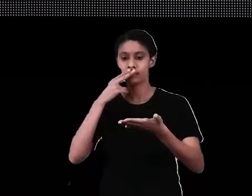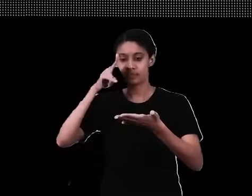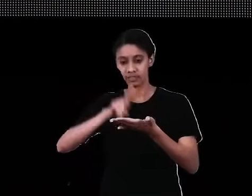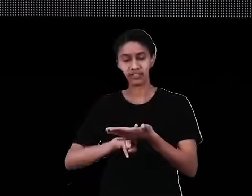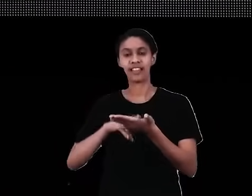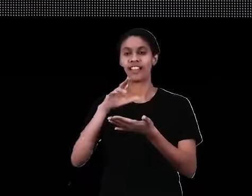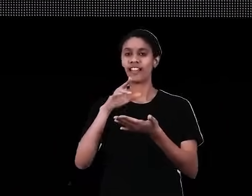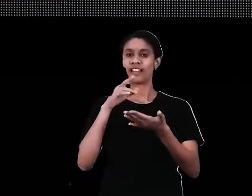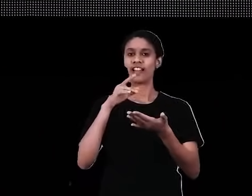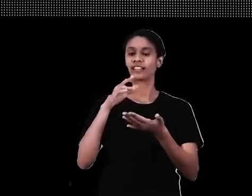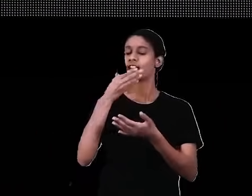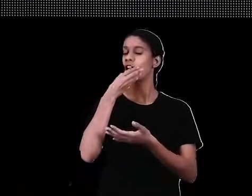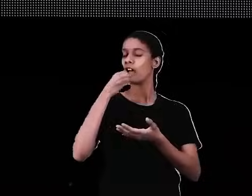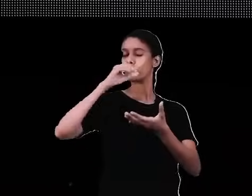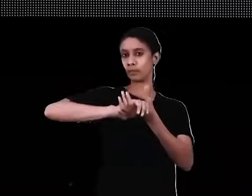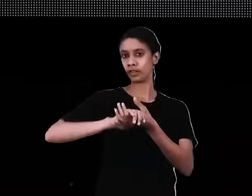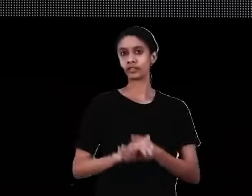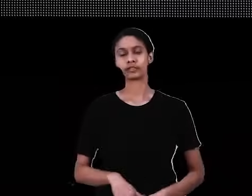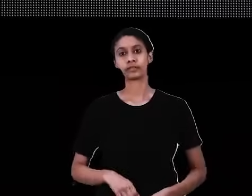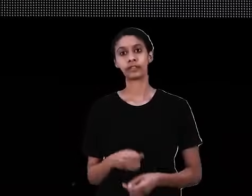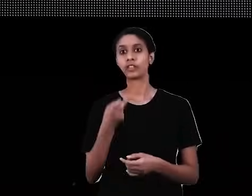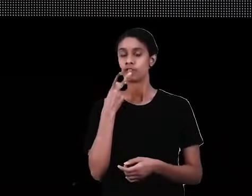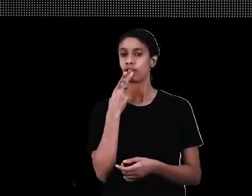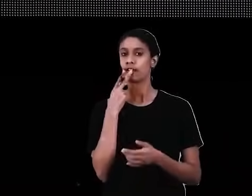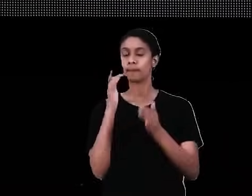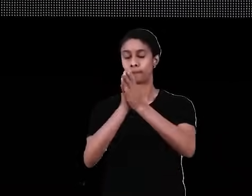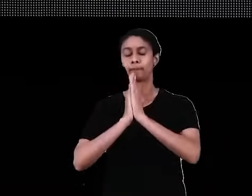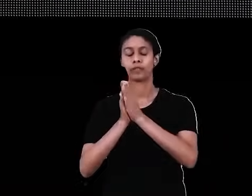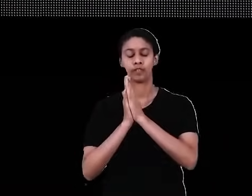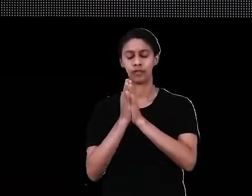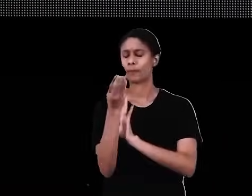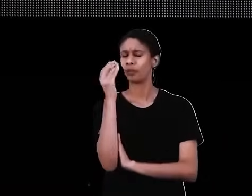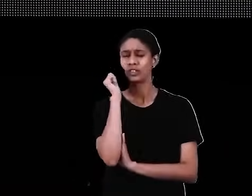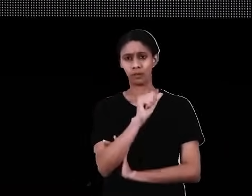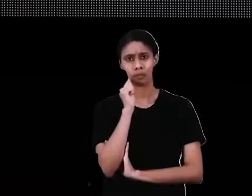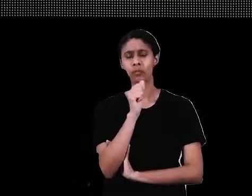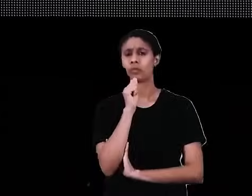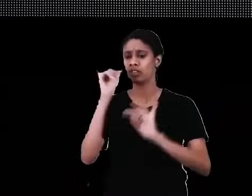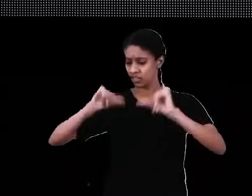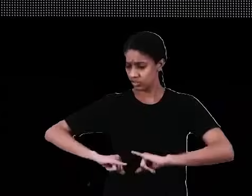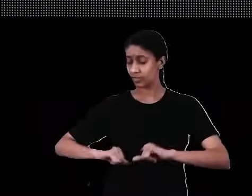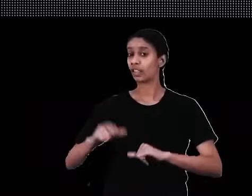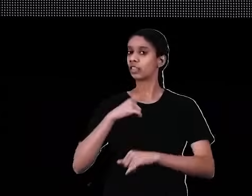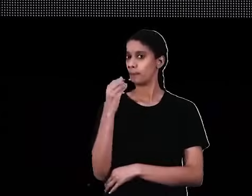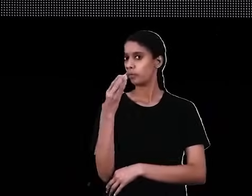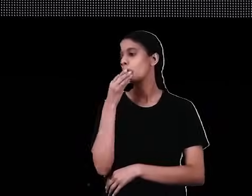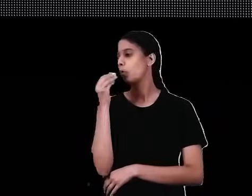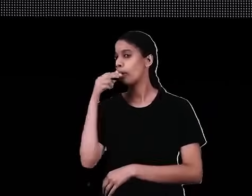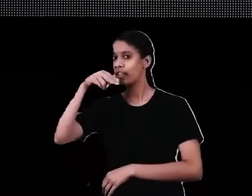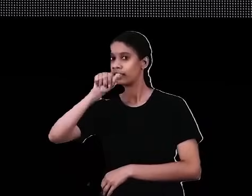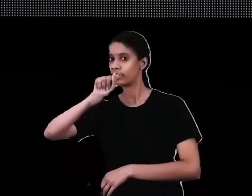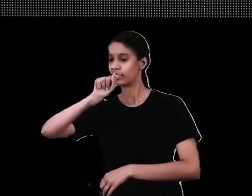maridos. Eu disse, gente, pelo amor de Deus, tem muita mulher sofrendo. Porque tem muito Nabal na terra. Tem ou não tem? Tem